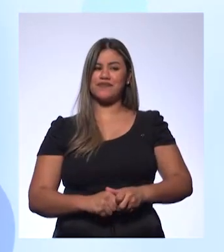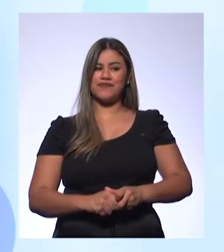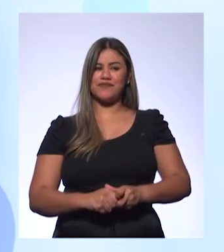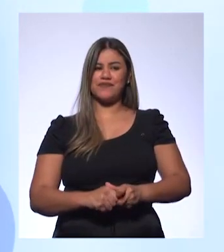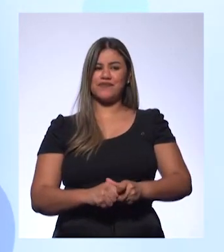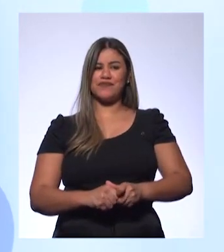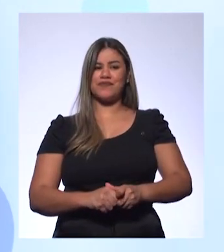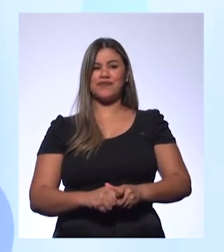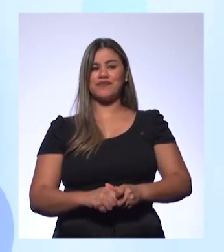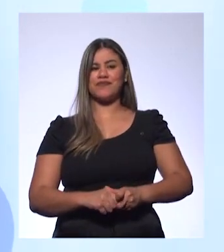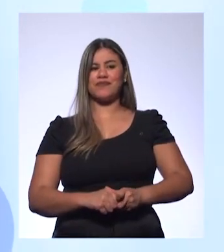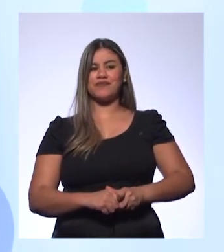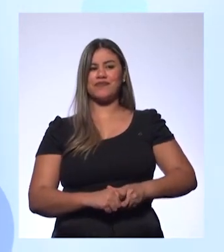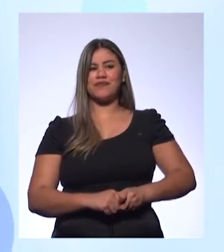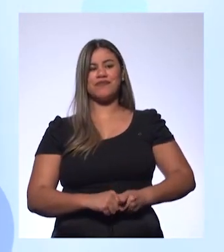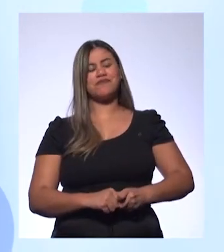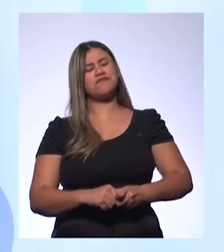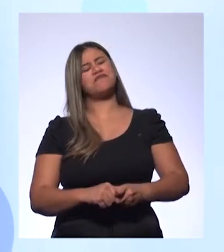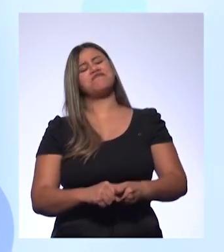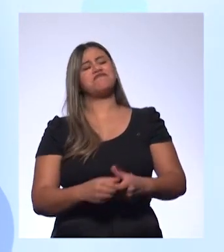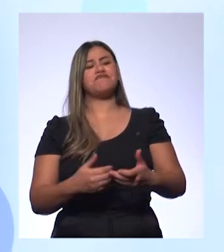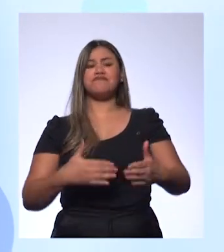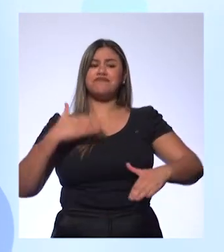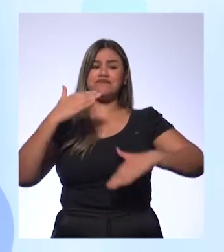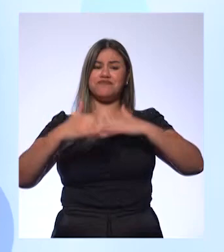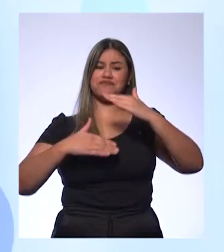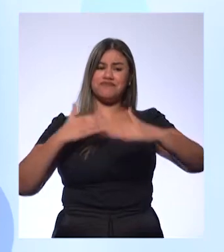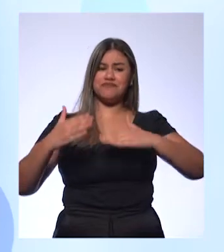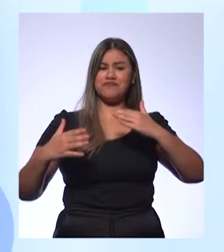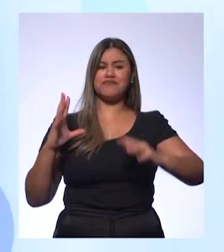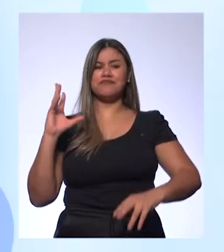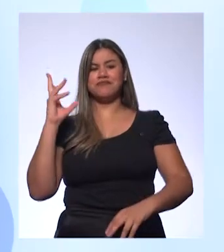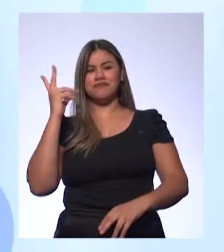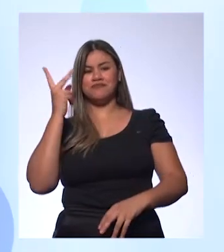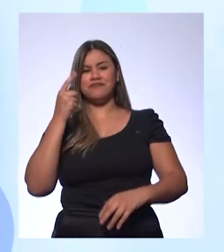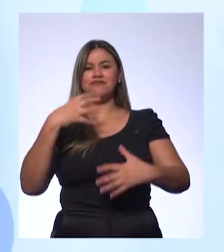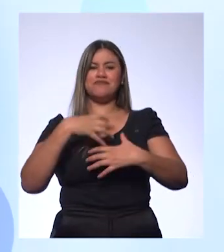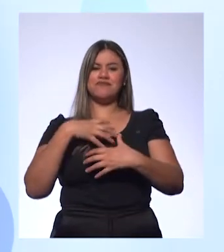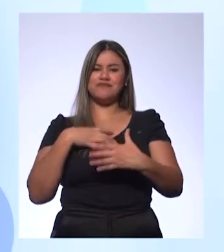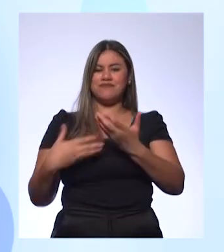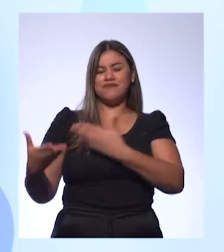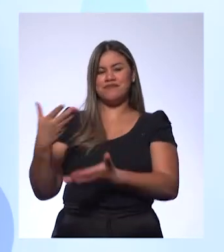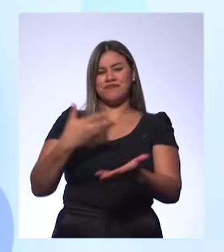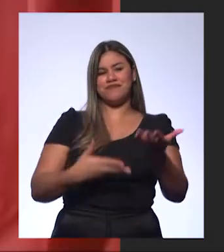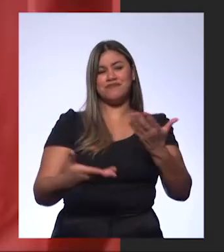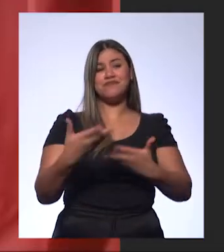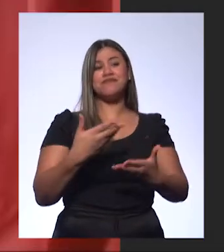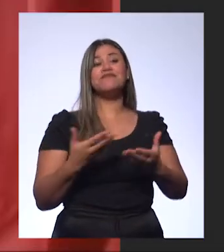ação em relação ao desenvolvimento das competências socioemocionais.